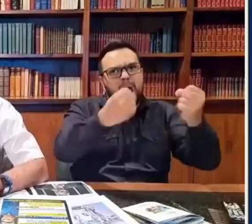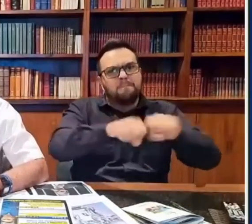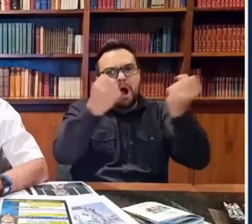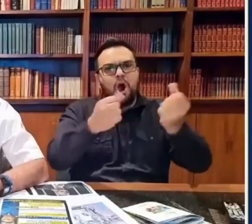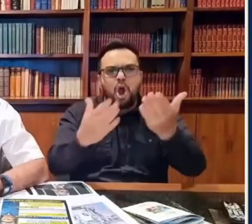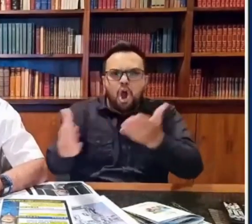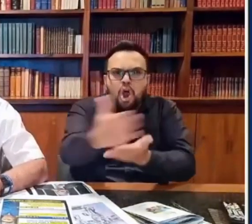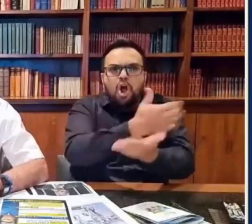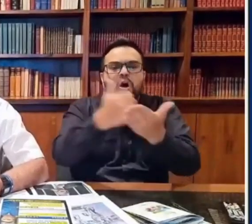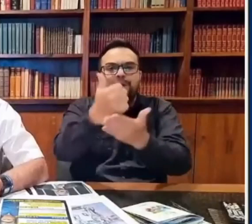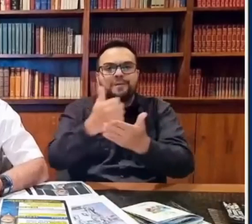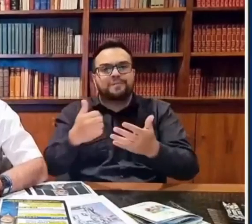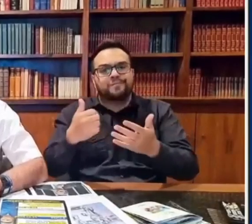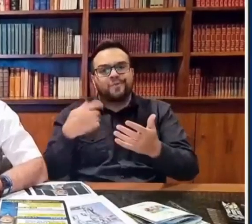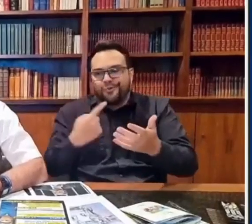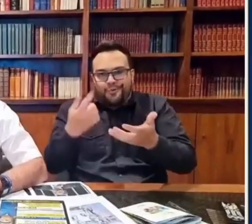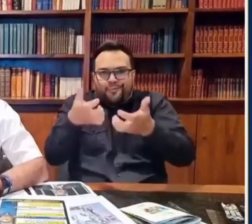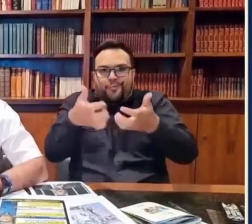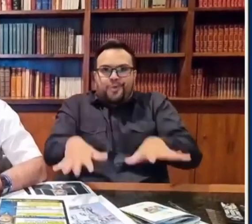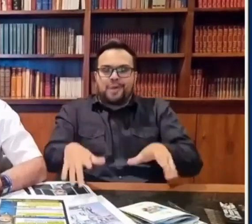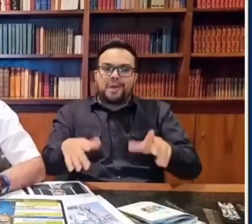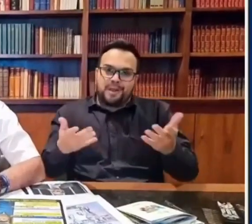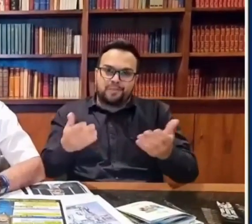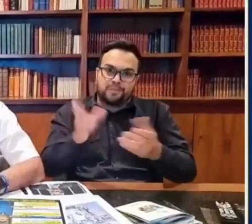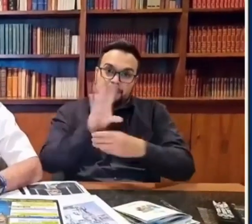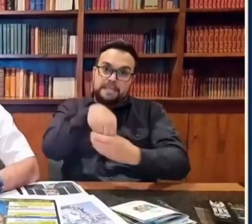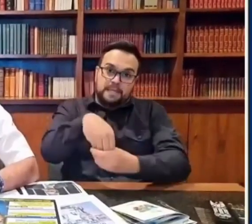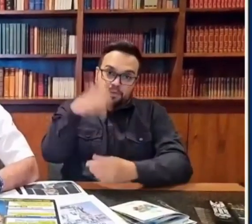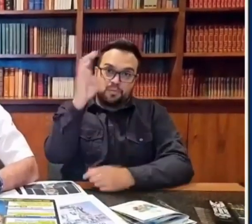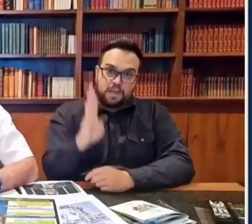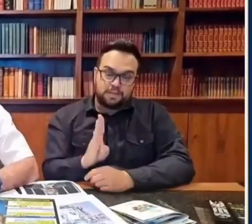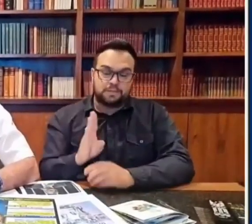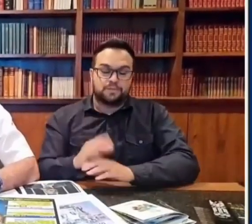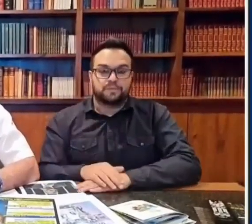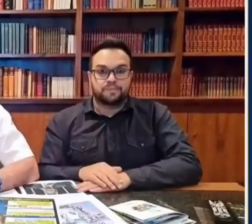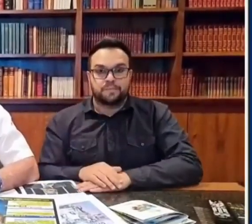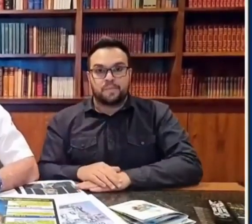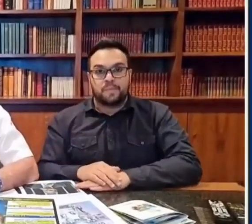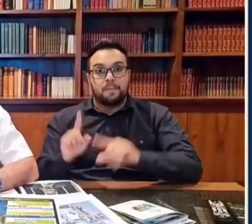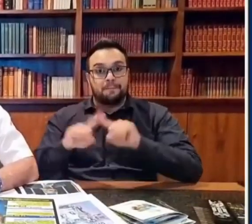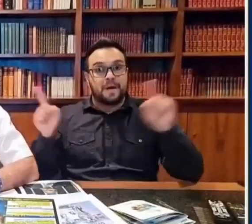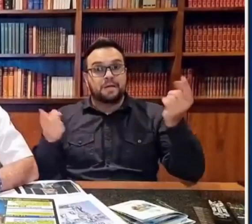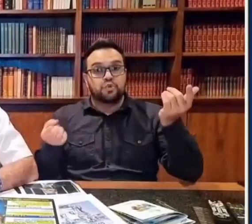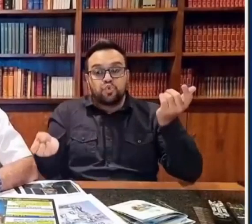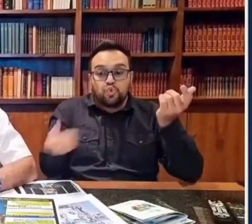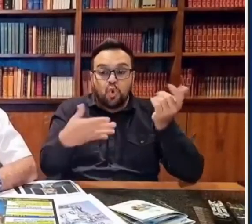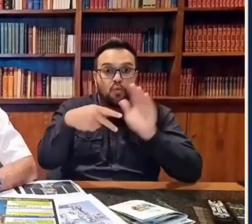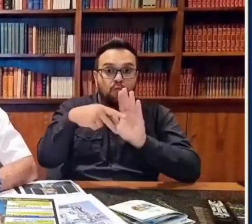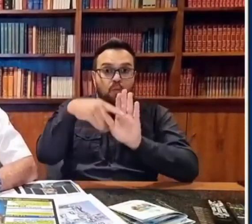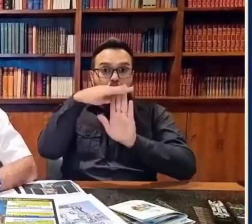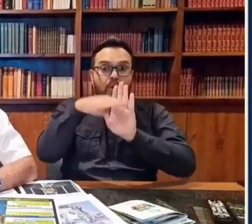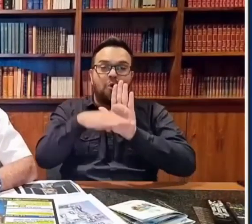mas dentro do contexto todo da Live e o presidente toca muito né na proteção as nossas liberdades